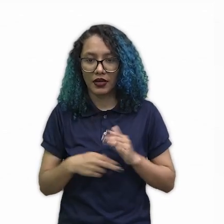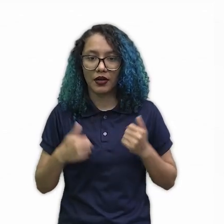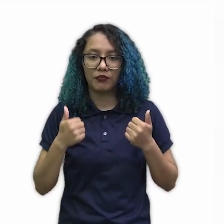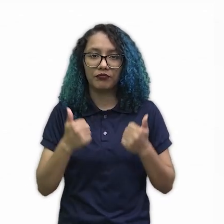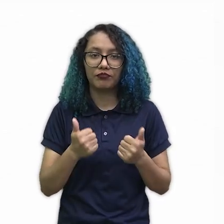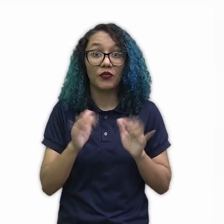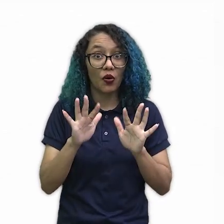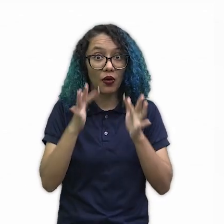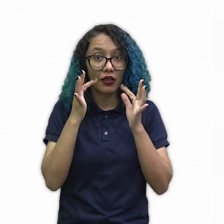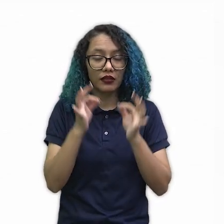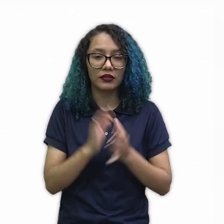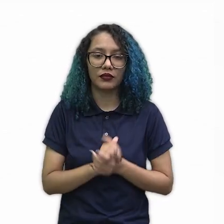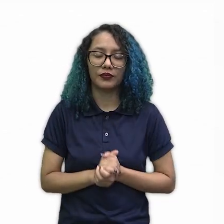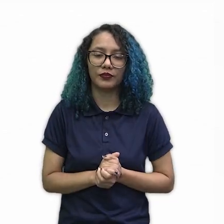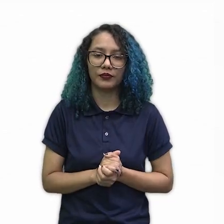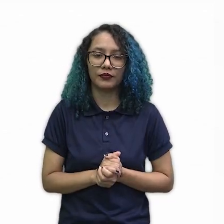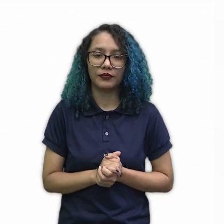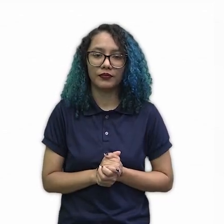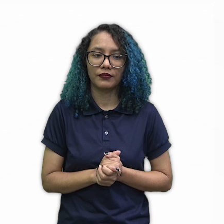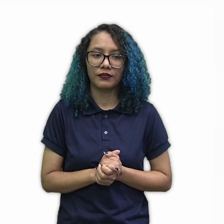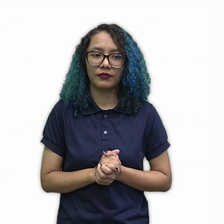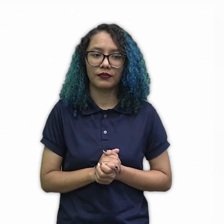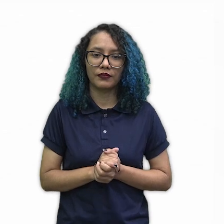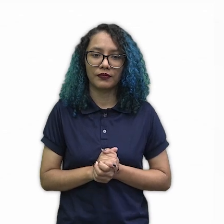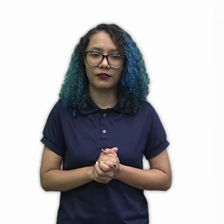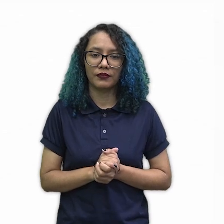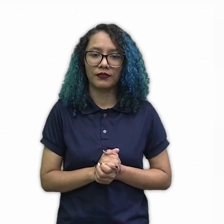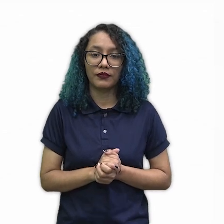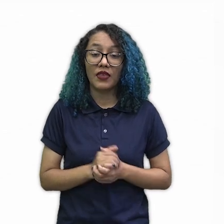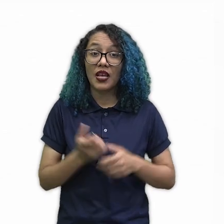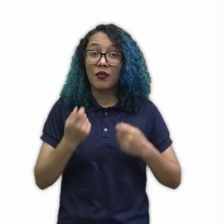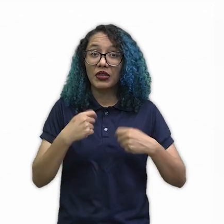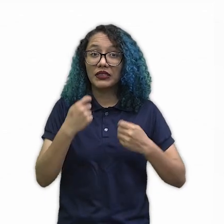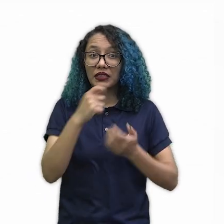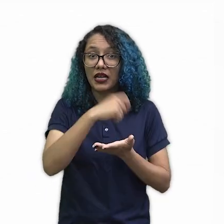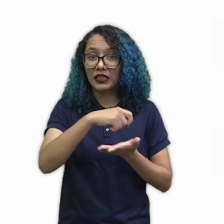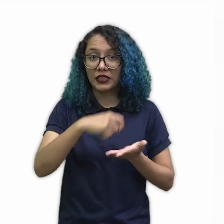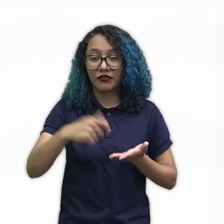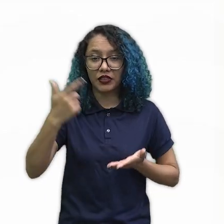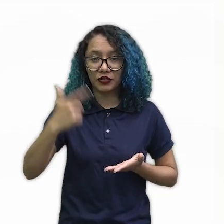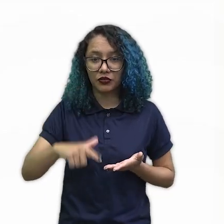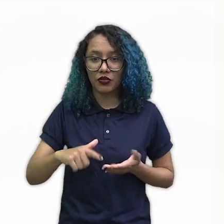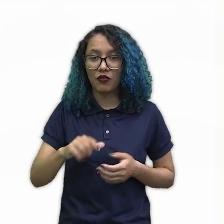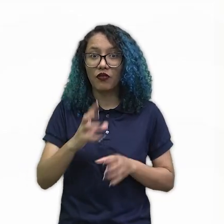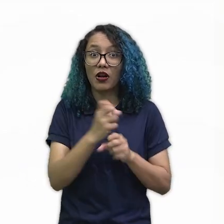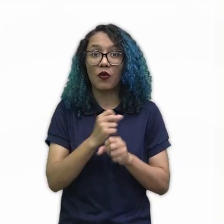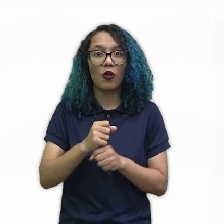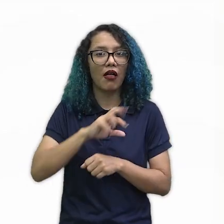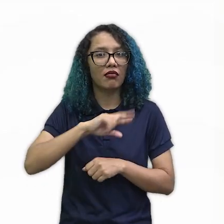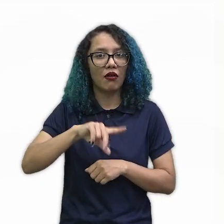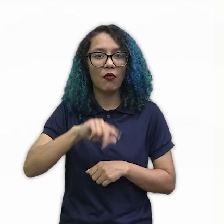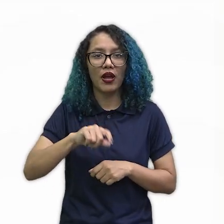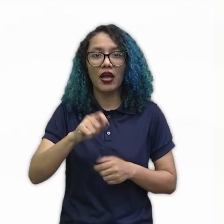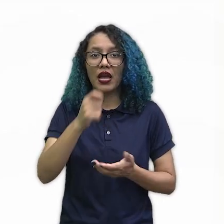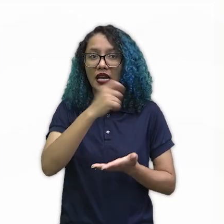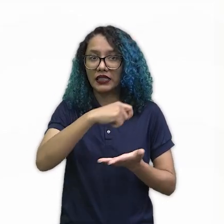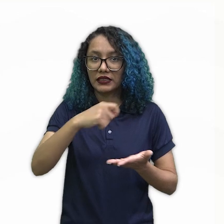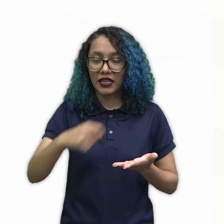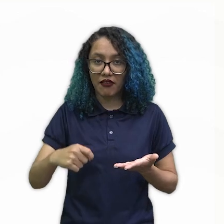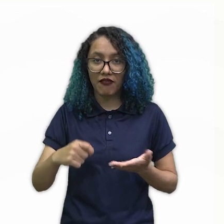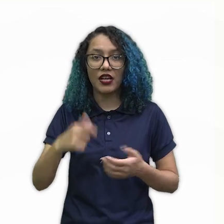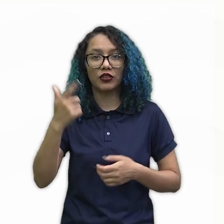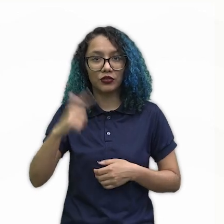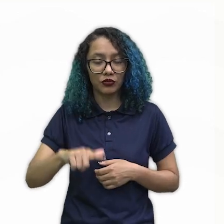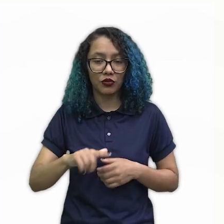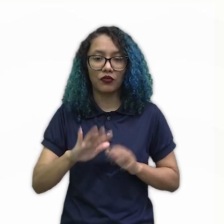chamar a atenção dos senhores para o seguinte. Ele pede para reescrever e não para calcular. Então, nós